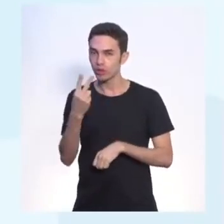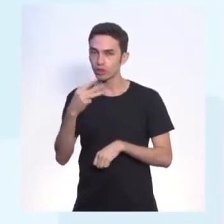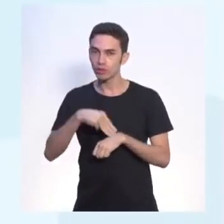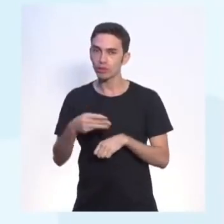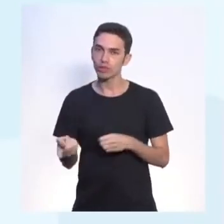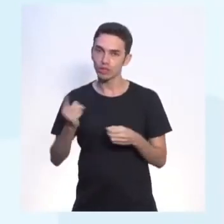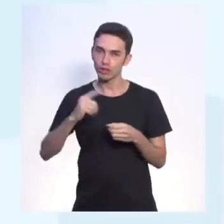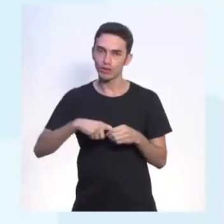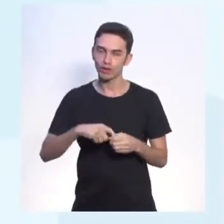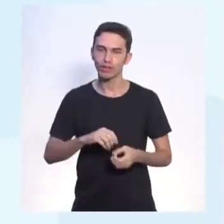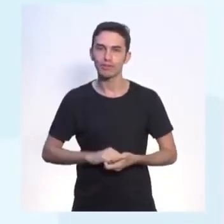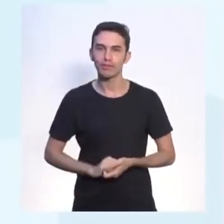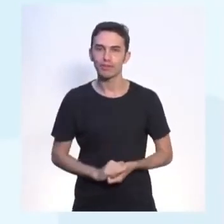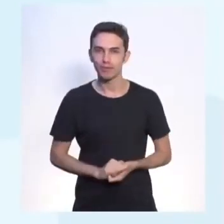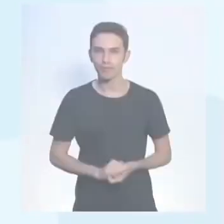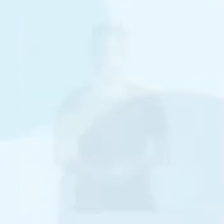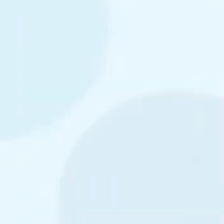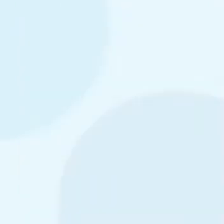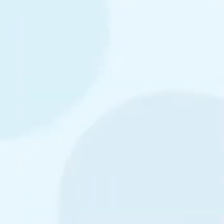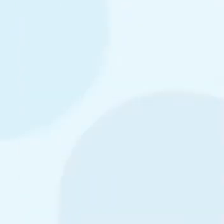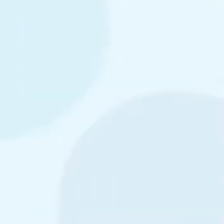já voltamos.